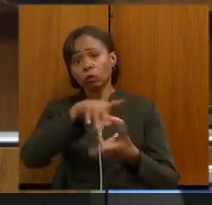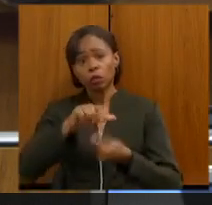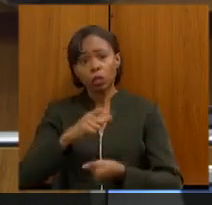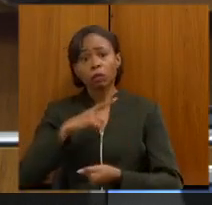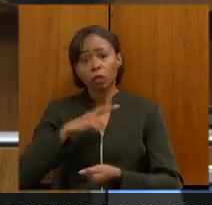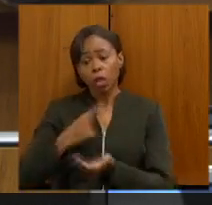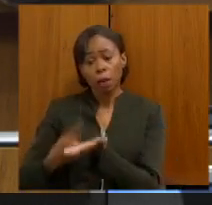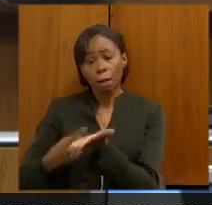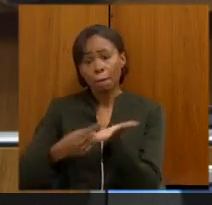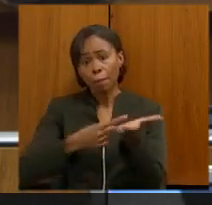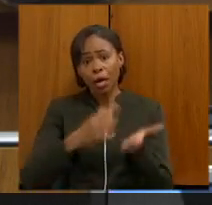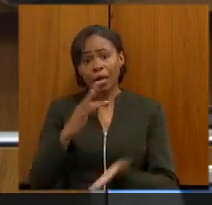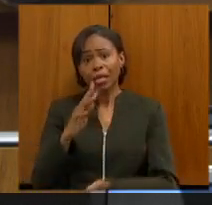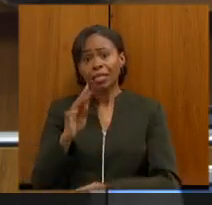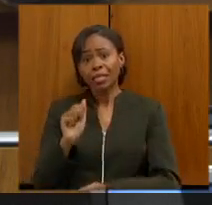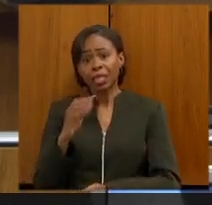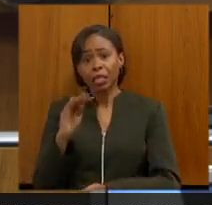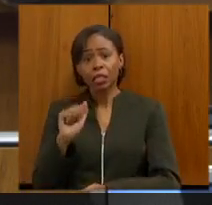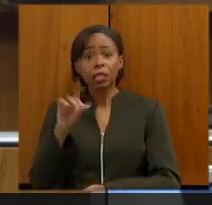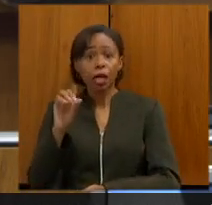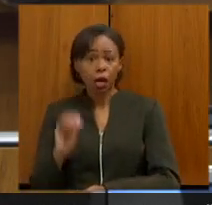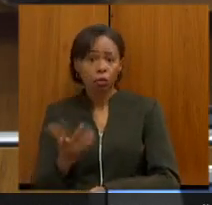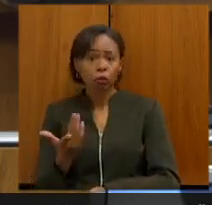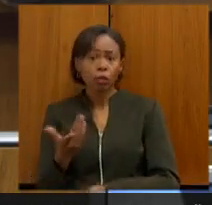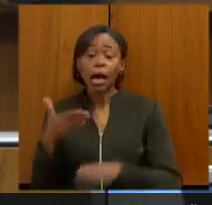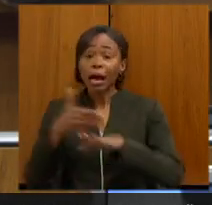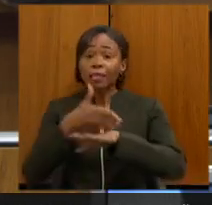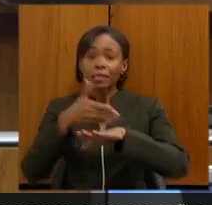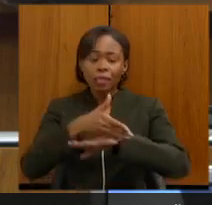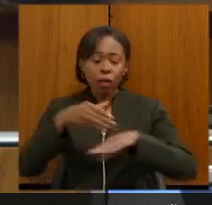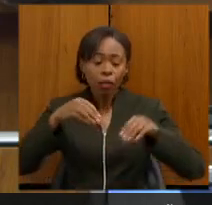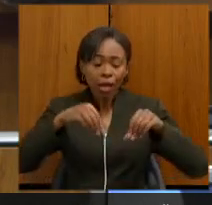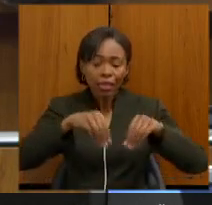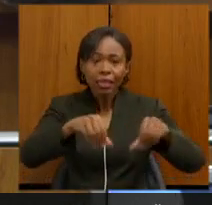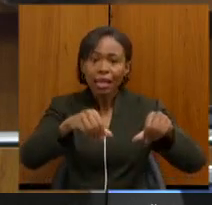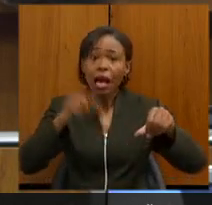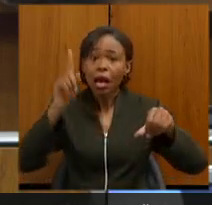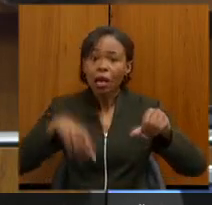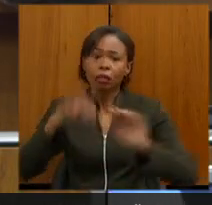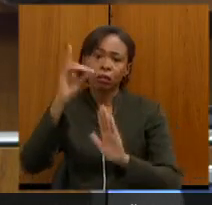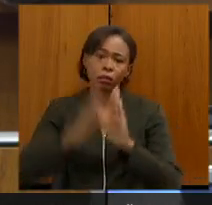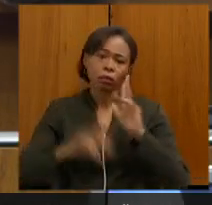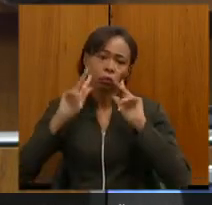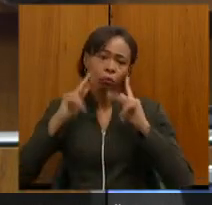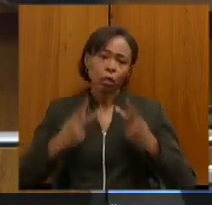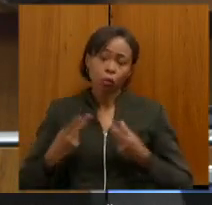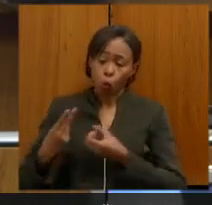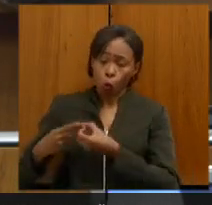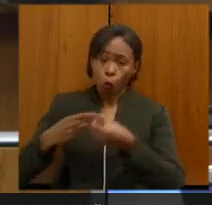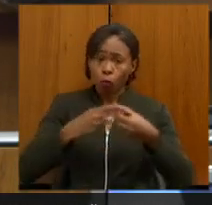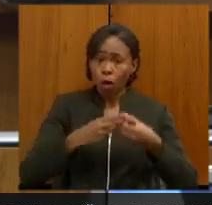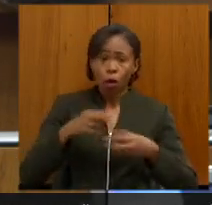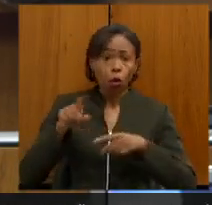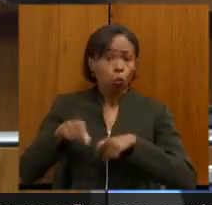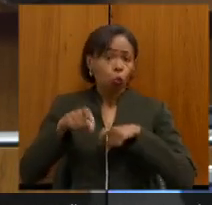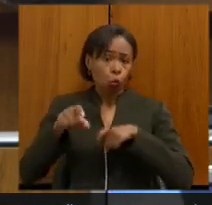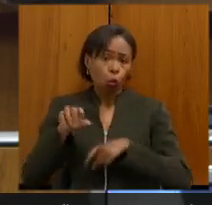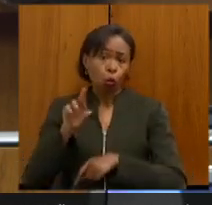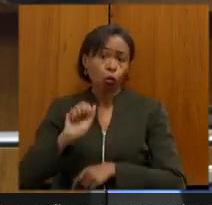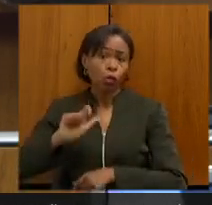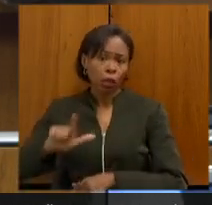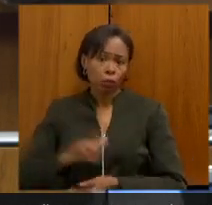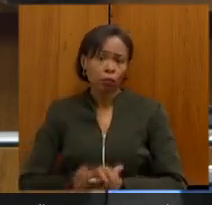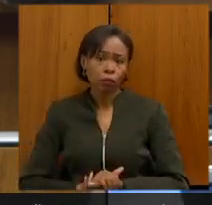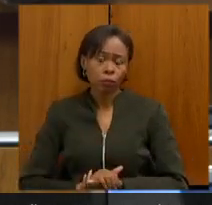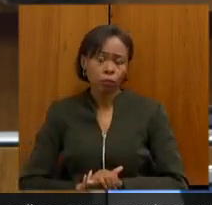tratados que o dia acesso a Terra é direito humano Urbano ou Rural é isso o